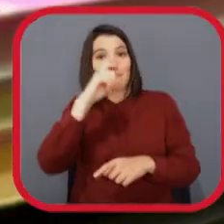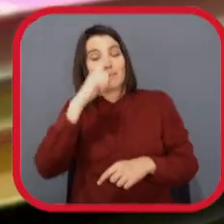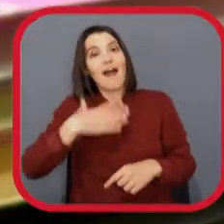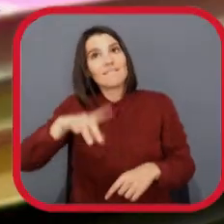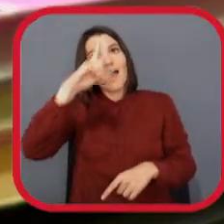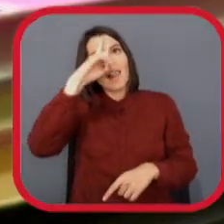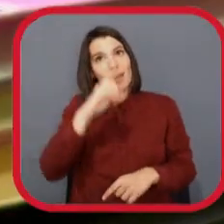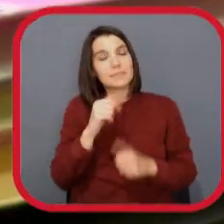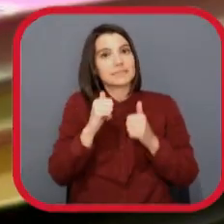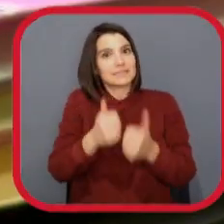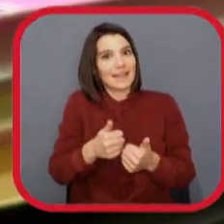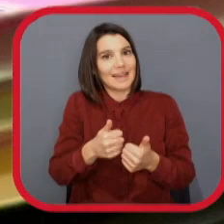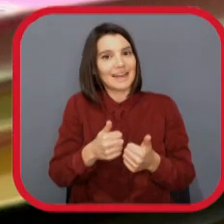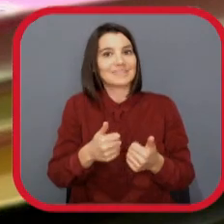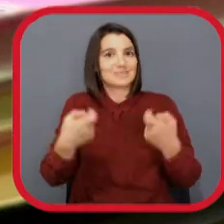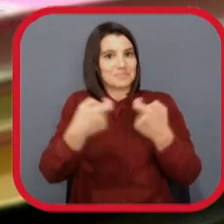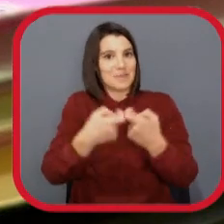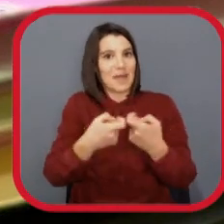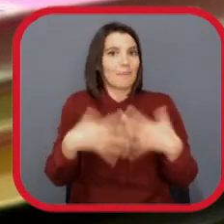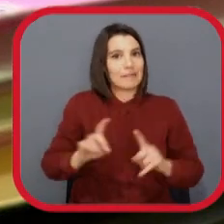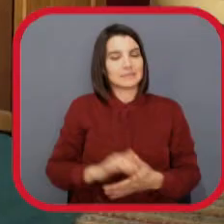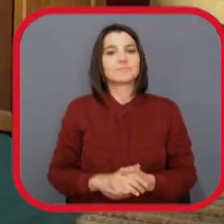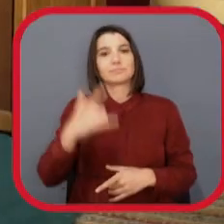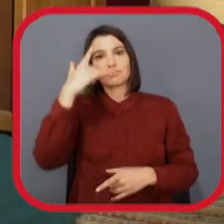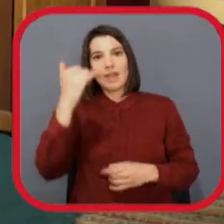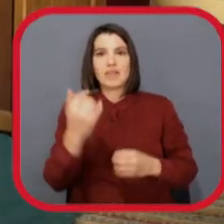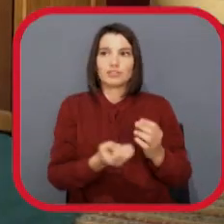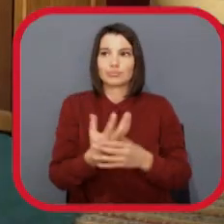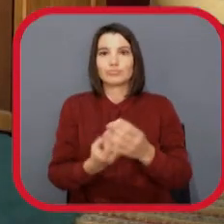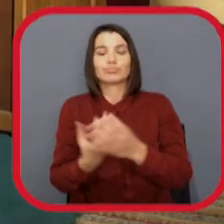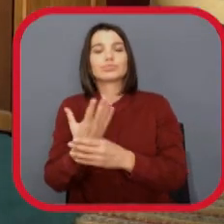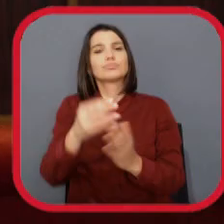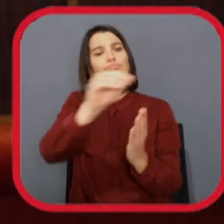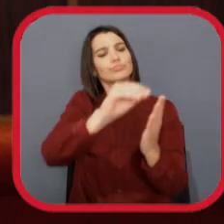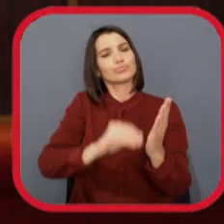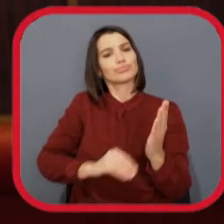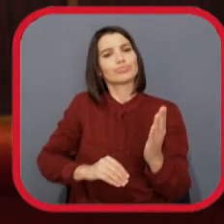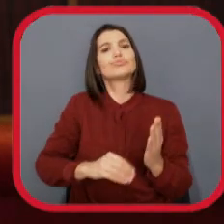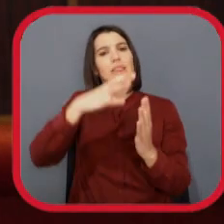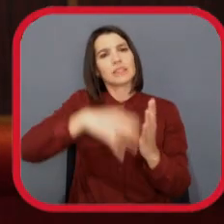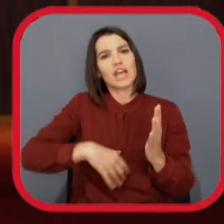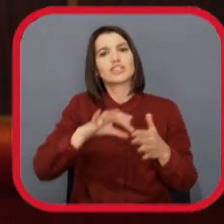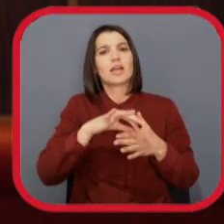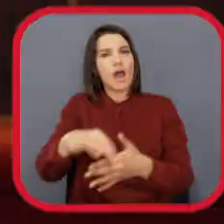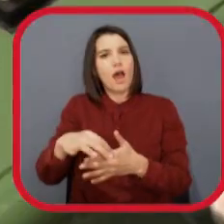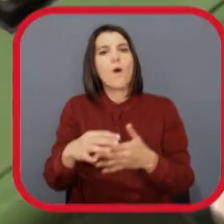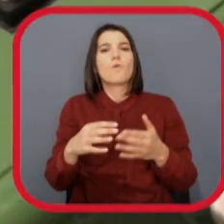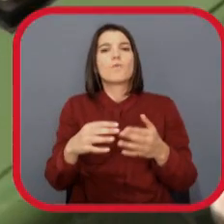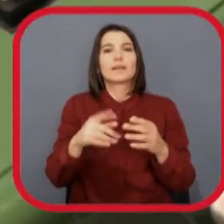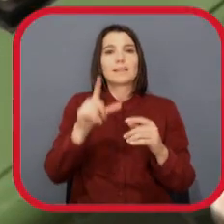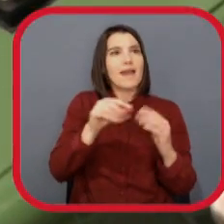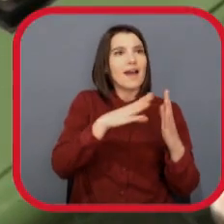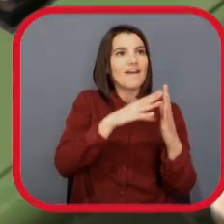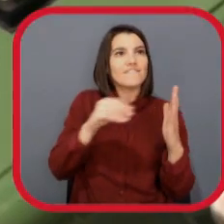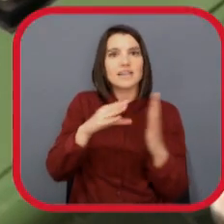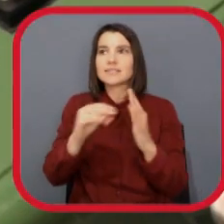queremos que as lembranças sejam corretas. À medida que as ideias ganham forma, o guião é criado e as referências materializam-se. É